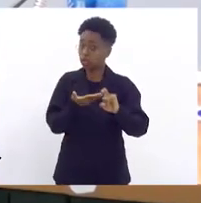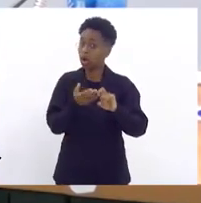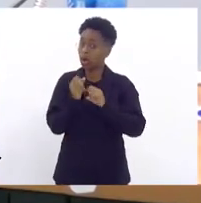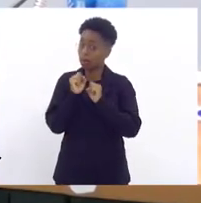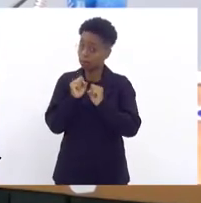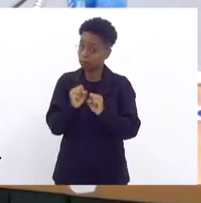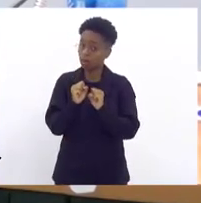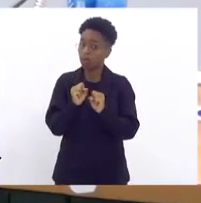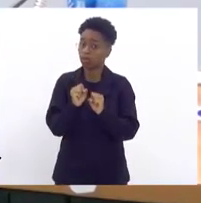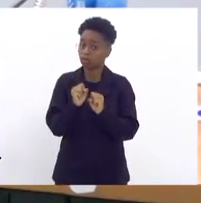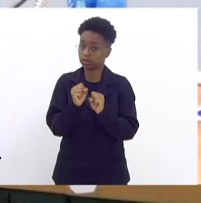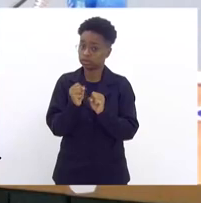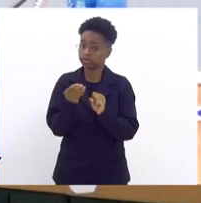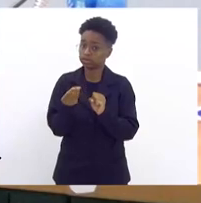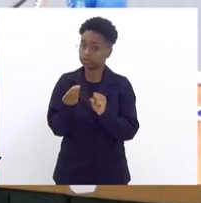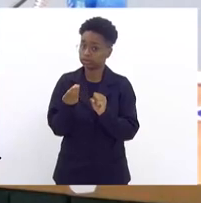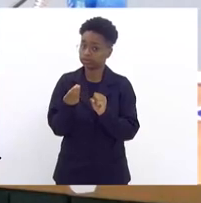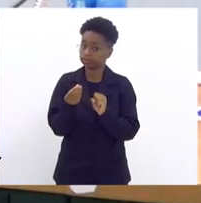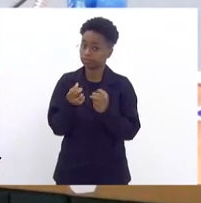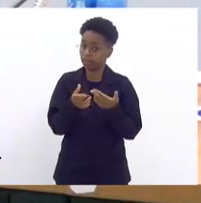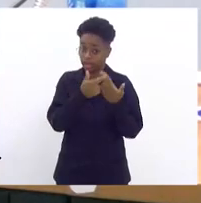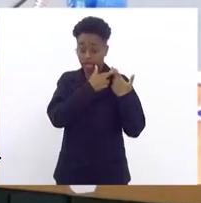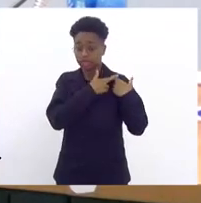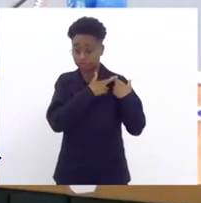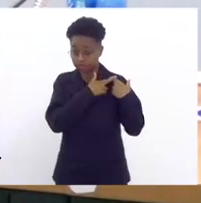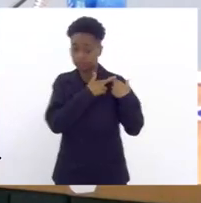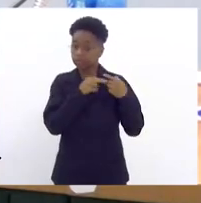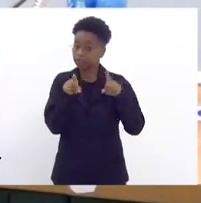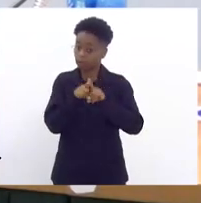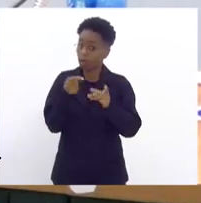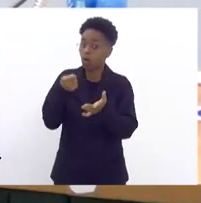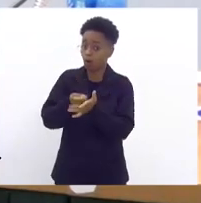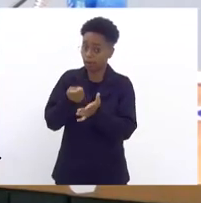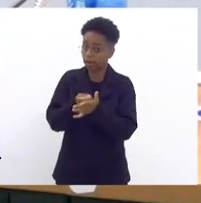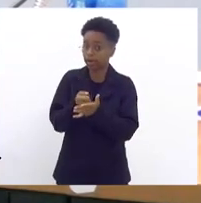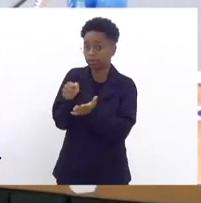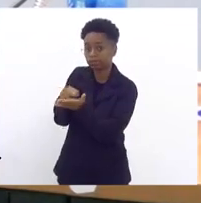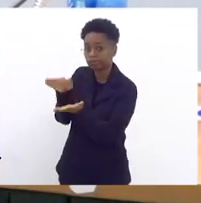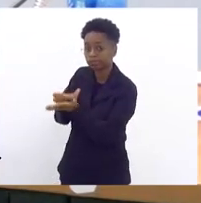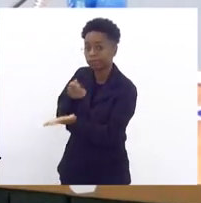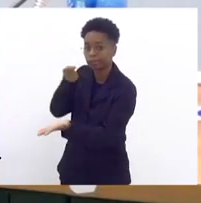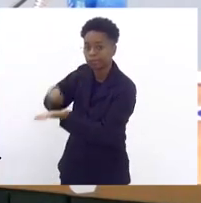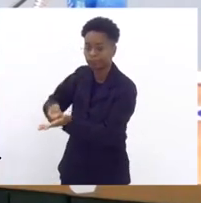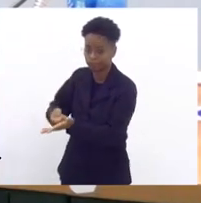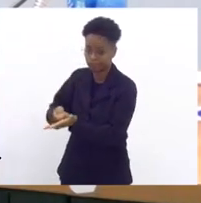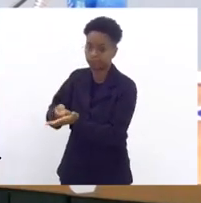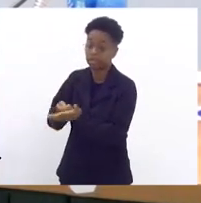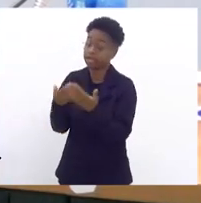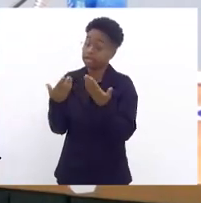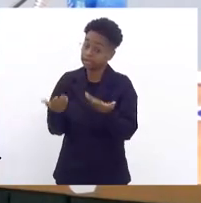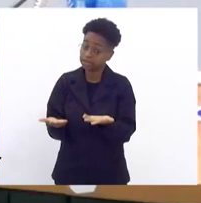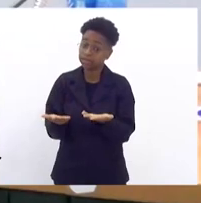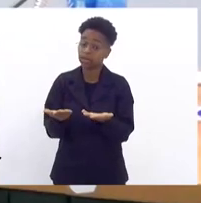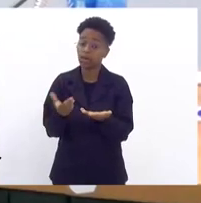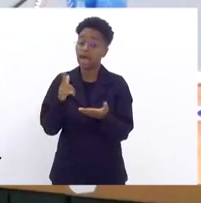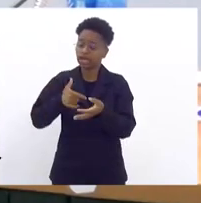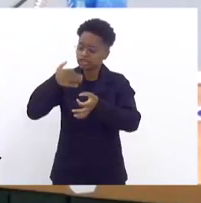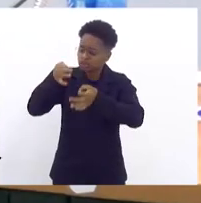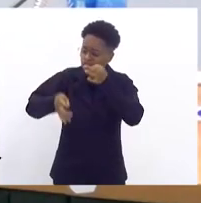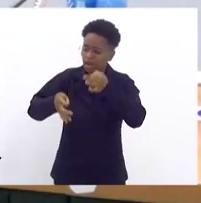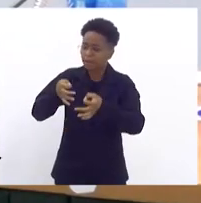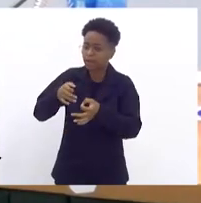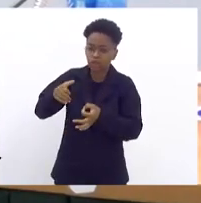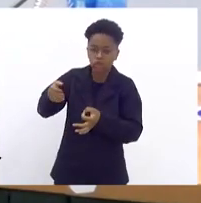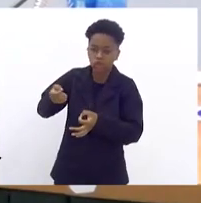considerado responsável e obrigado a indenizar são os nossos julgamentos mais